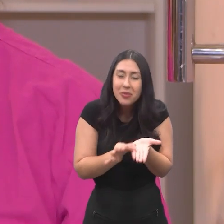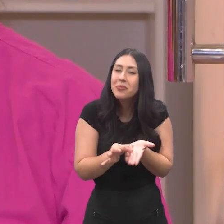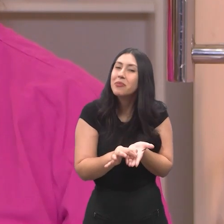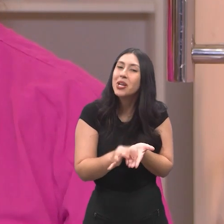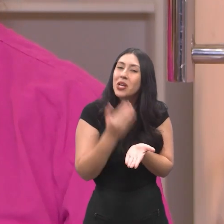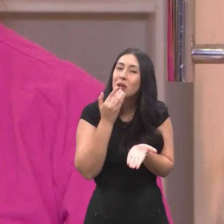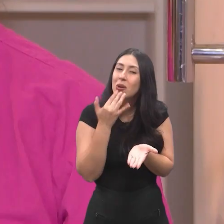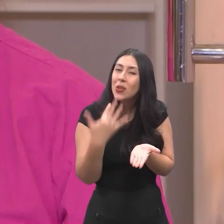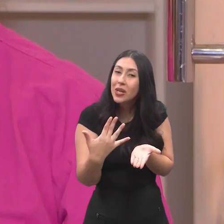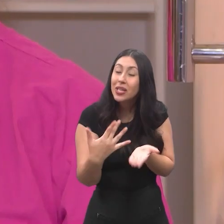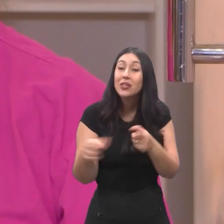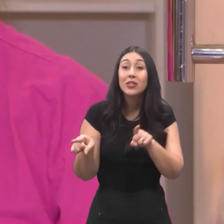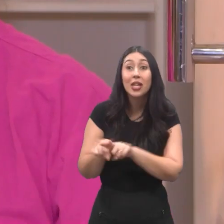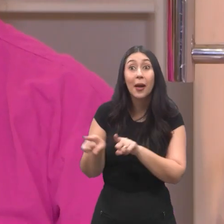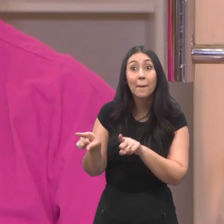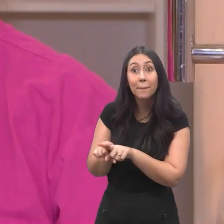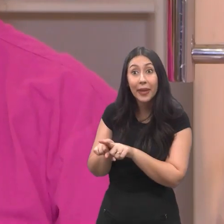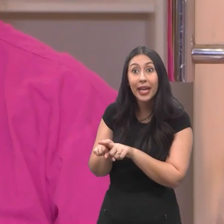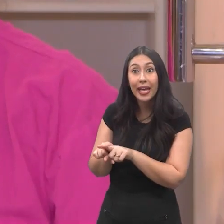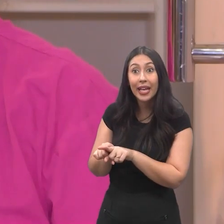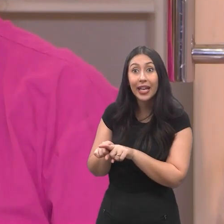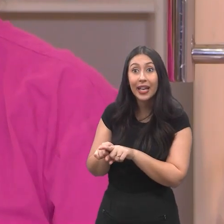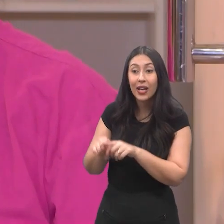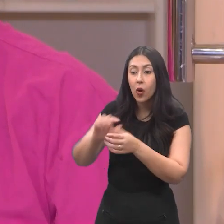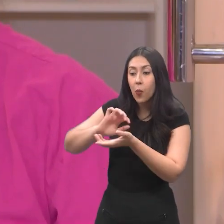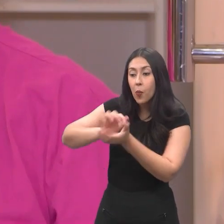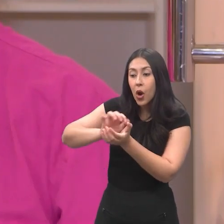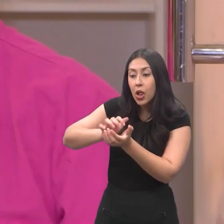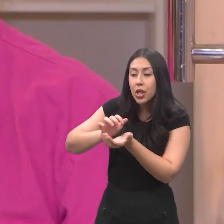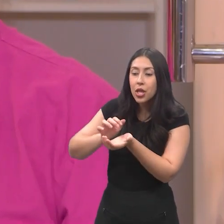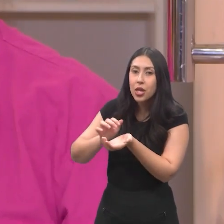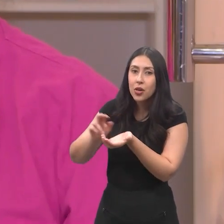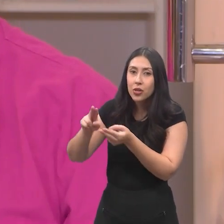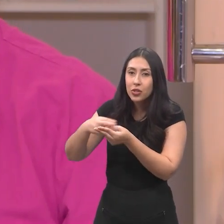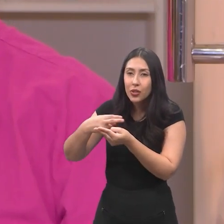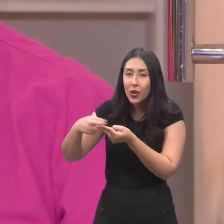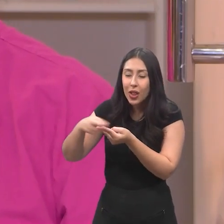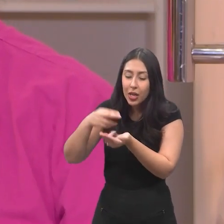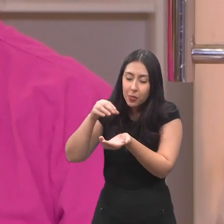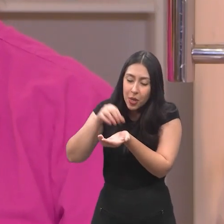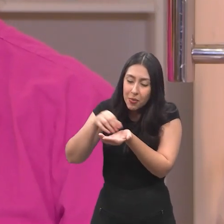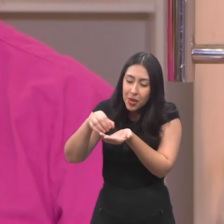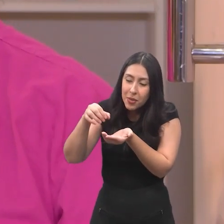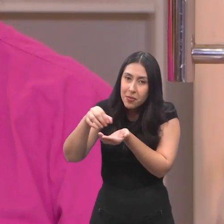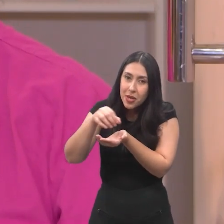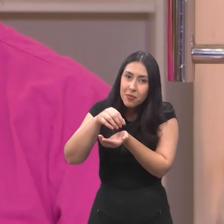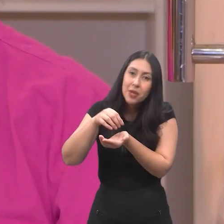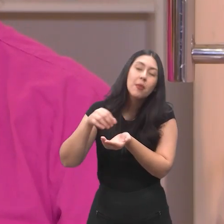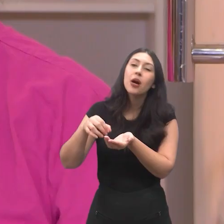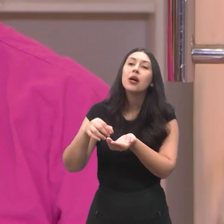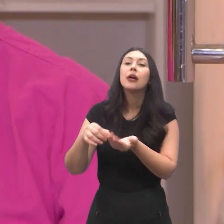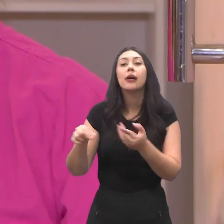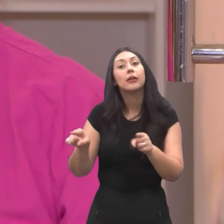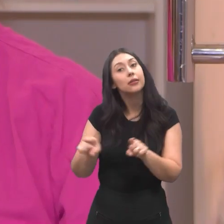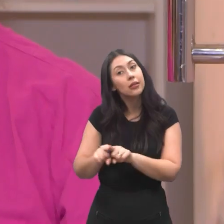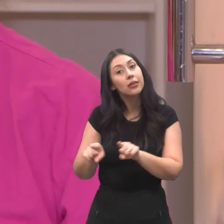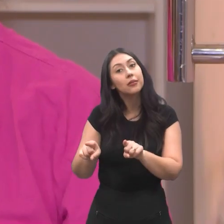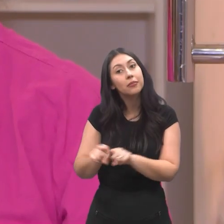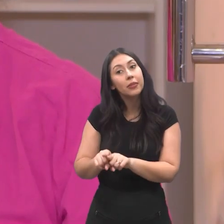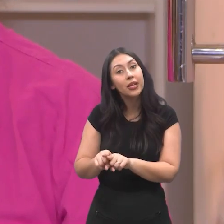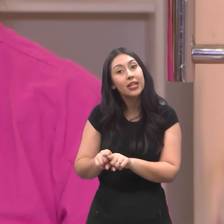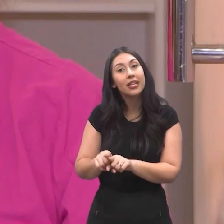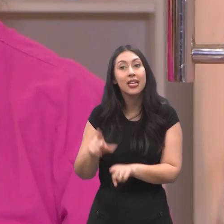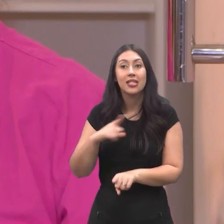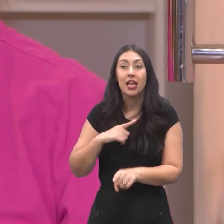confetes, barrinhas com brigadeiro dentro, assim, eu utilizo menos chocolate na produção e